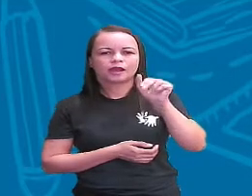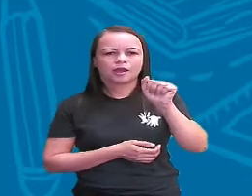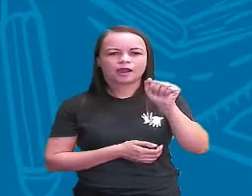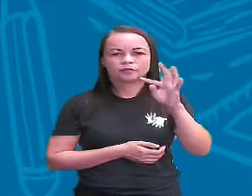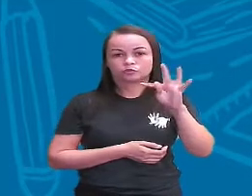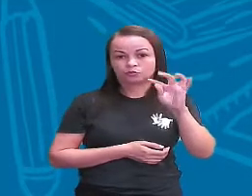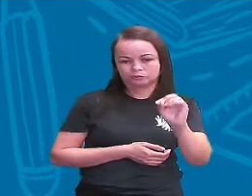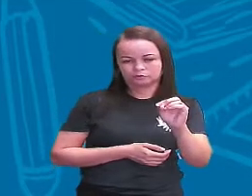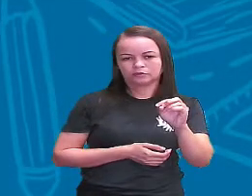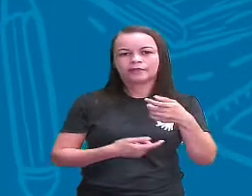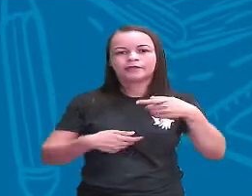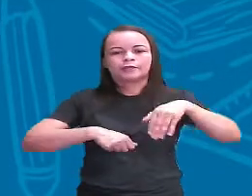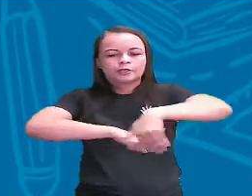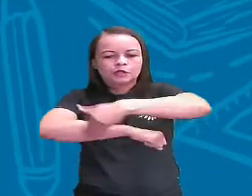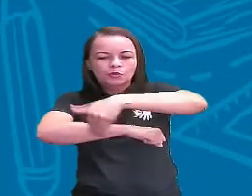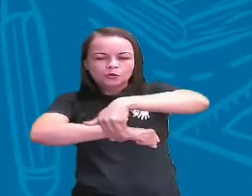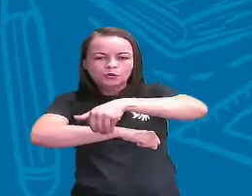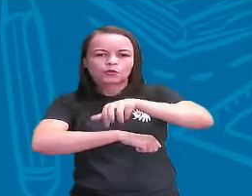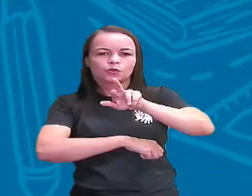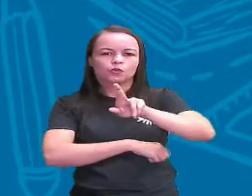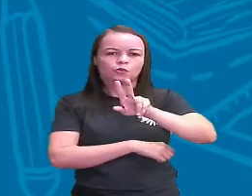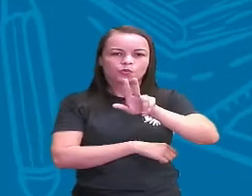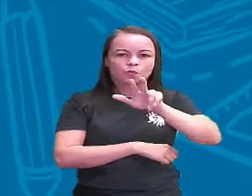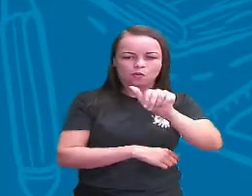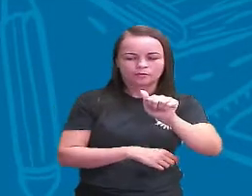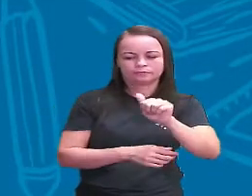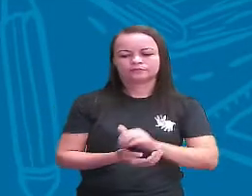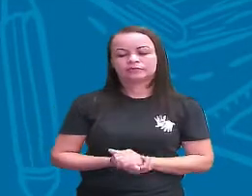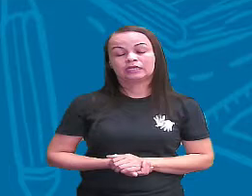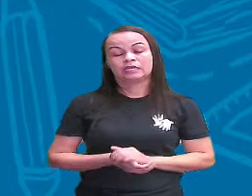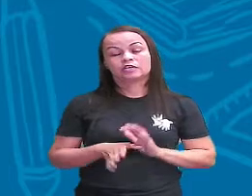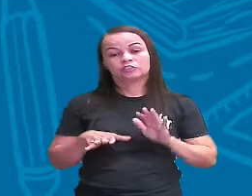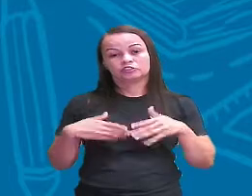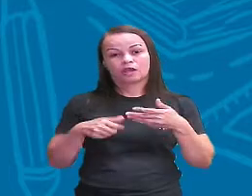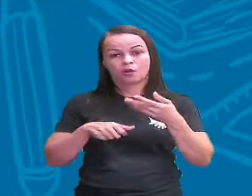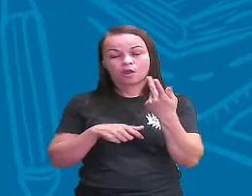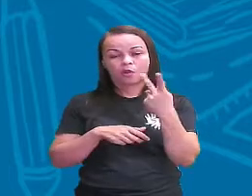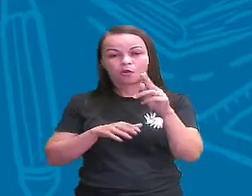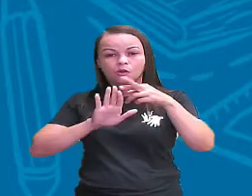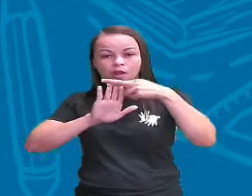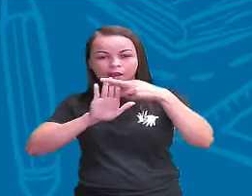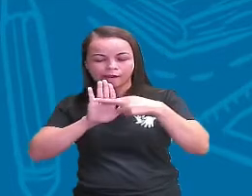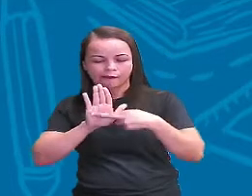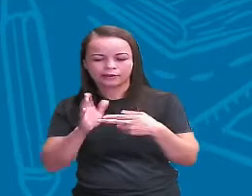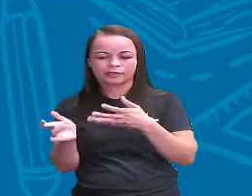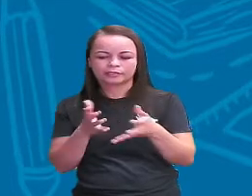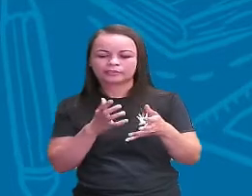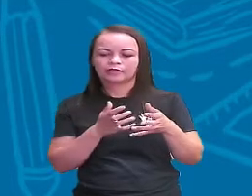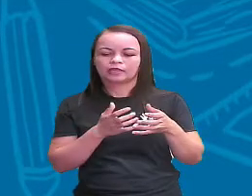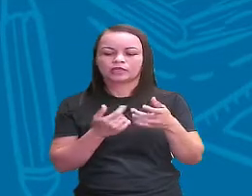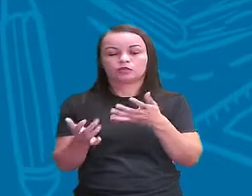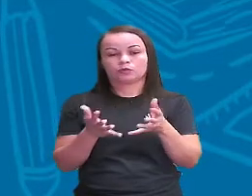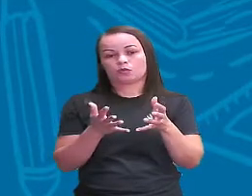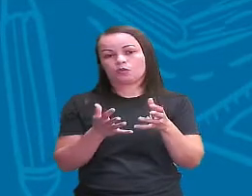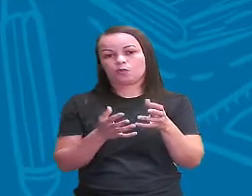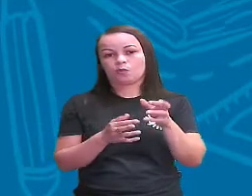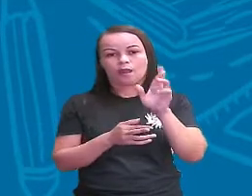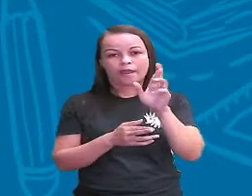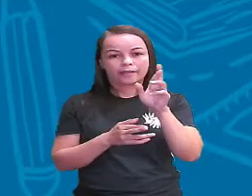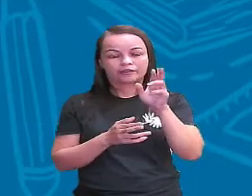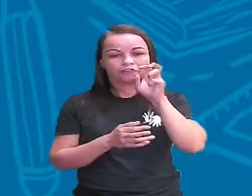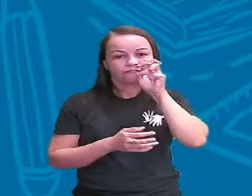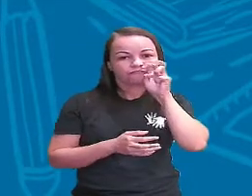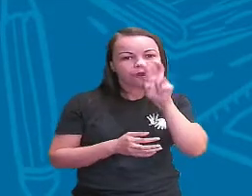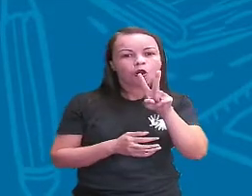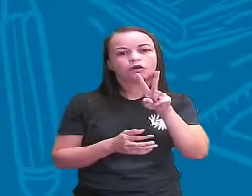a outra regrinha diz que palavras com dois R's, para que esse R ele tenha som forte no meio de vogais, a